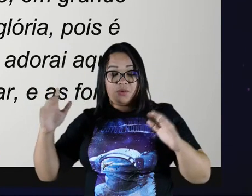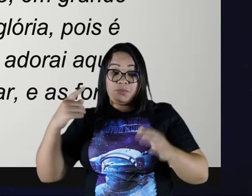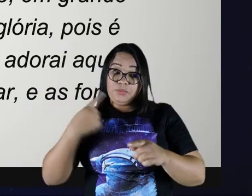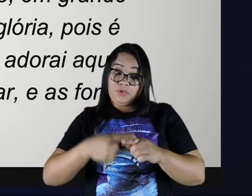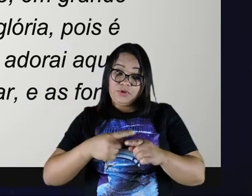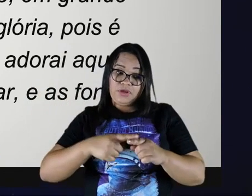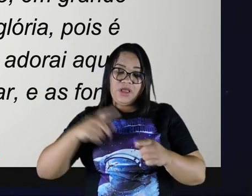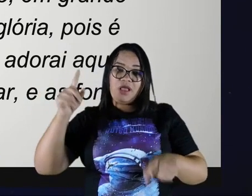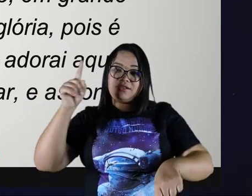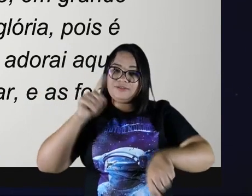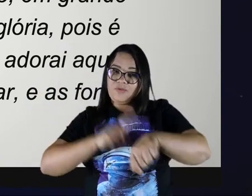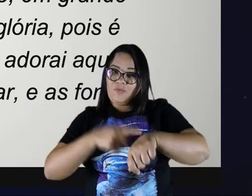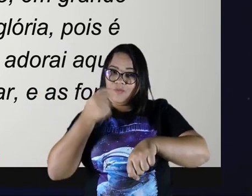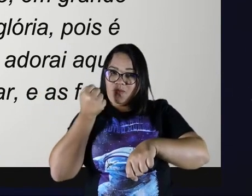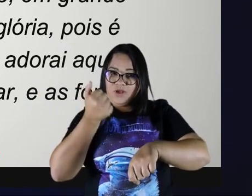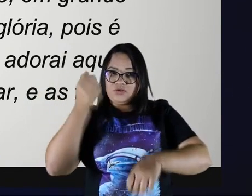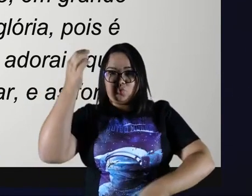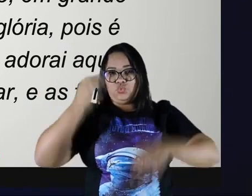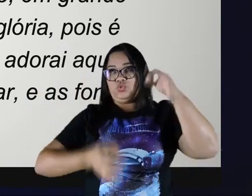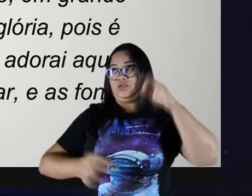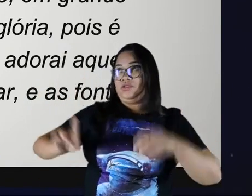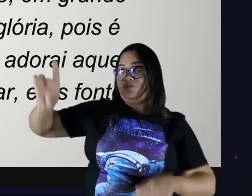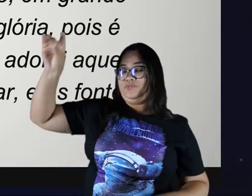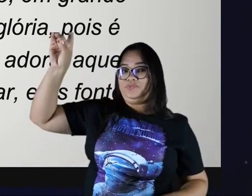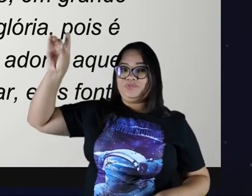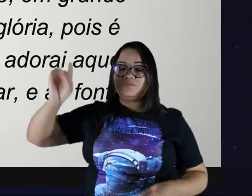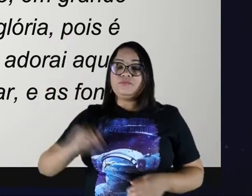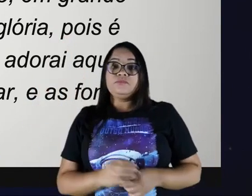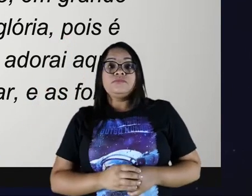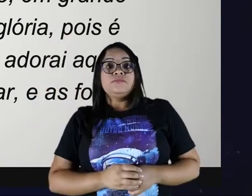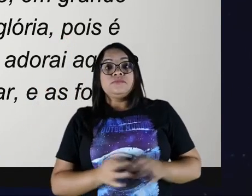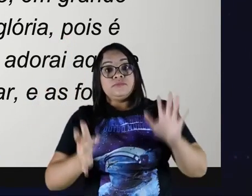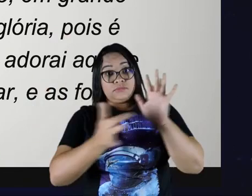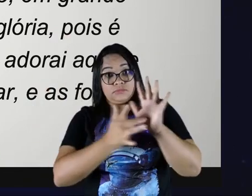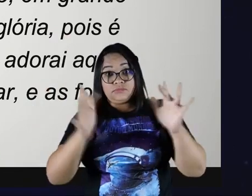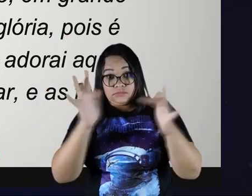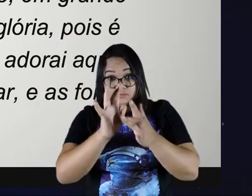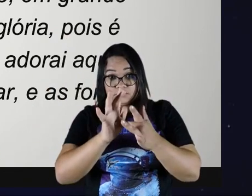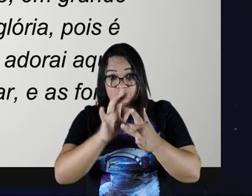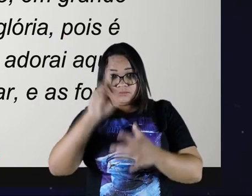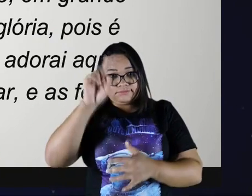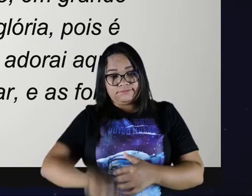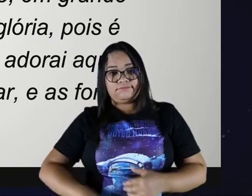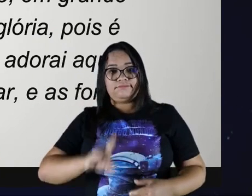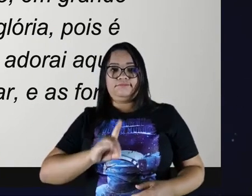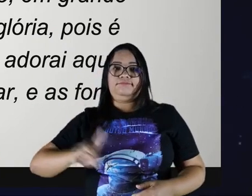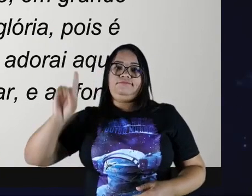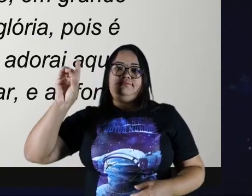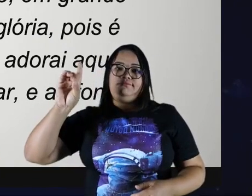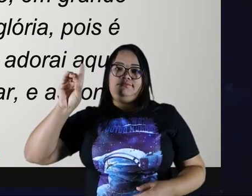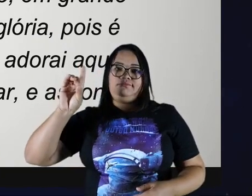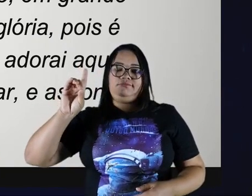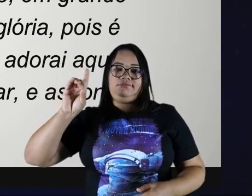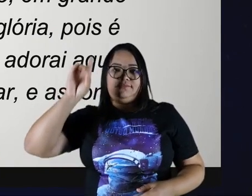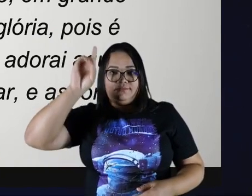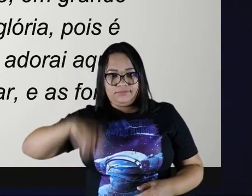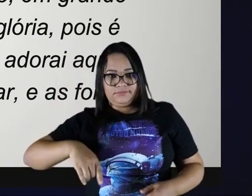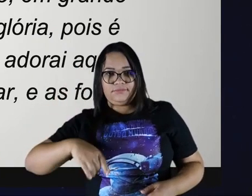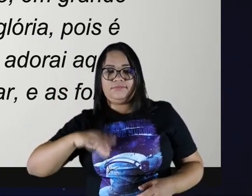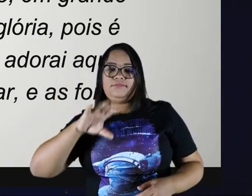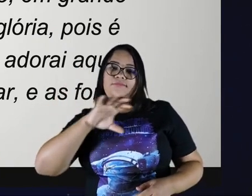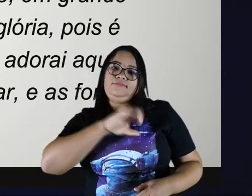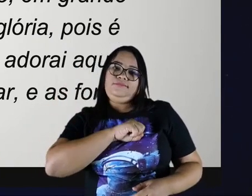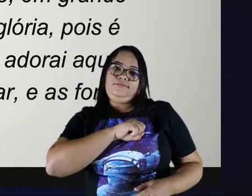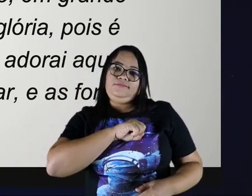do seu juízo. Quer dizer, Jesus é, Deus é amor, mas